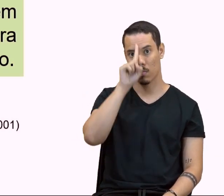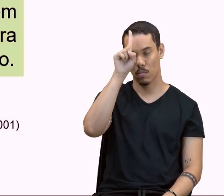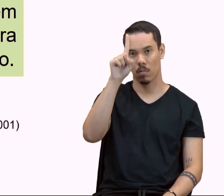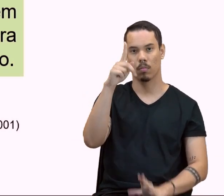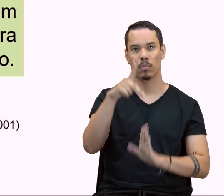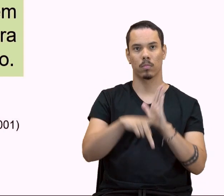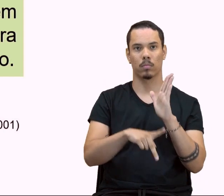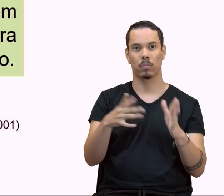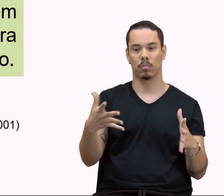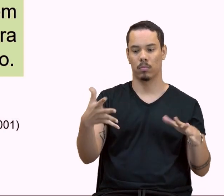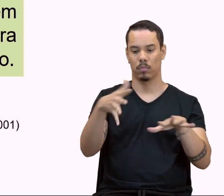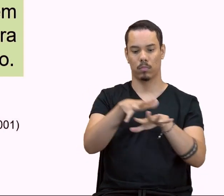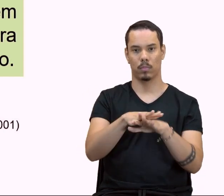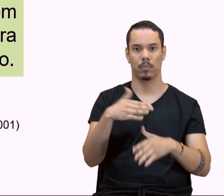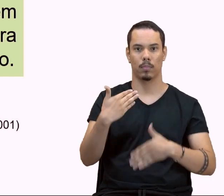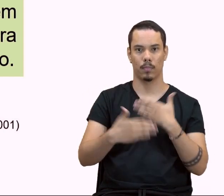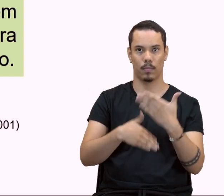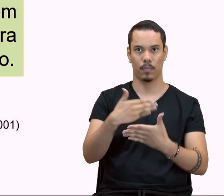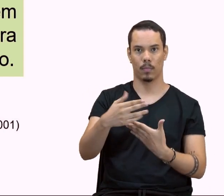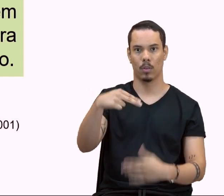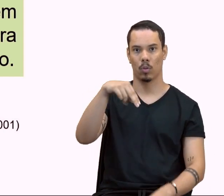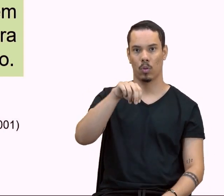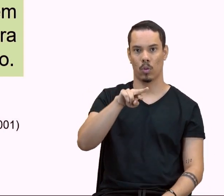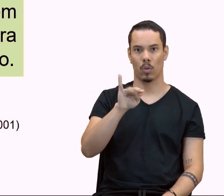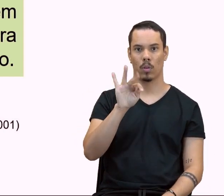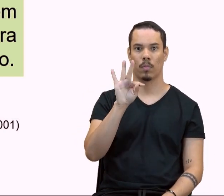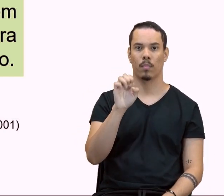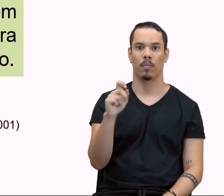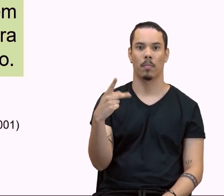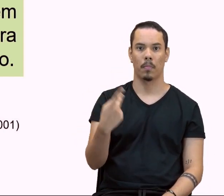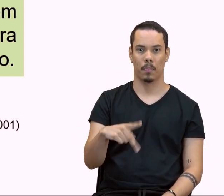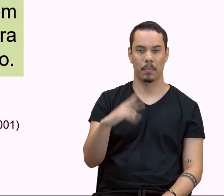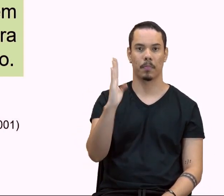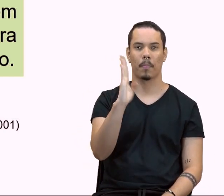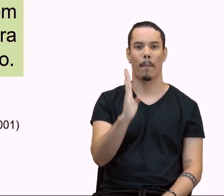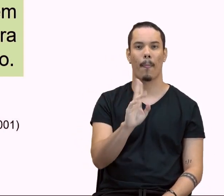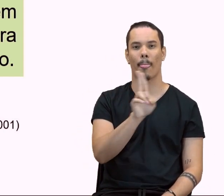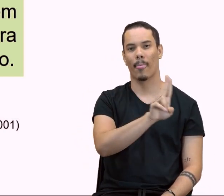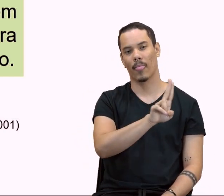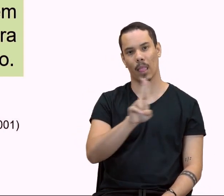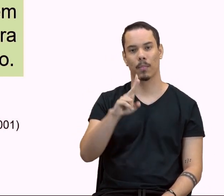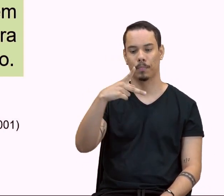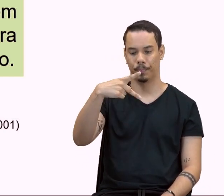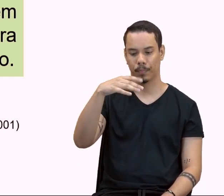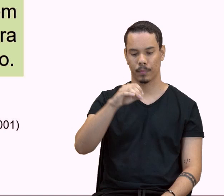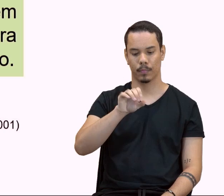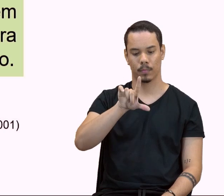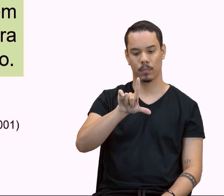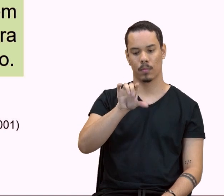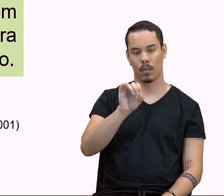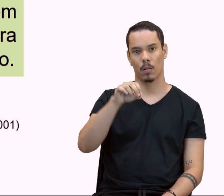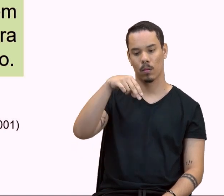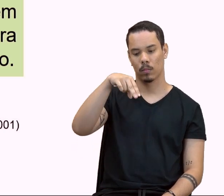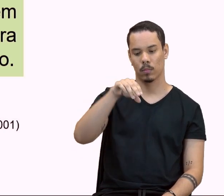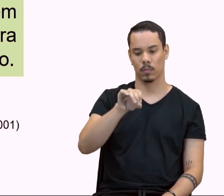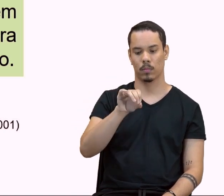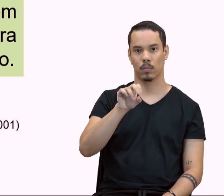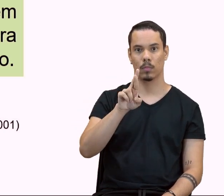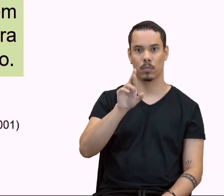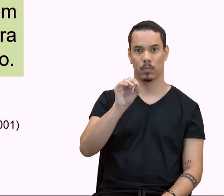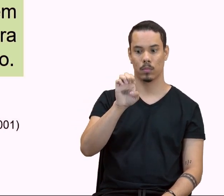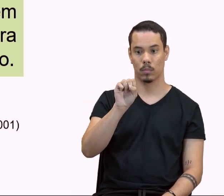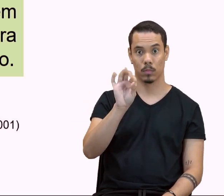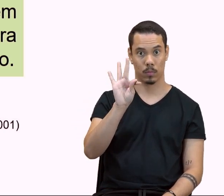de Desenvolvimento do Noroeste do Brasil, chamado Polo Noroeste. Olha só, galera. Grifa